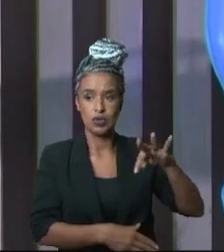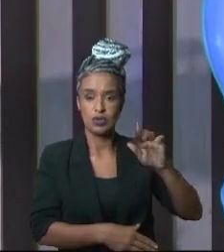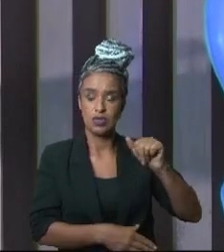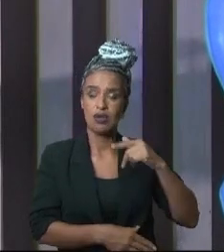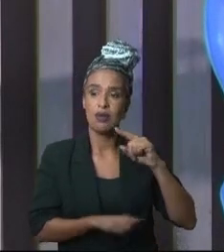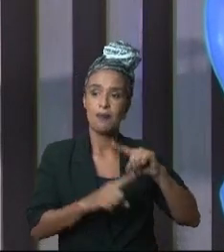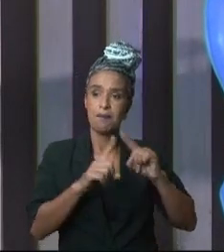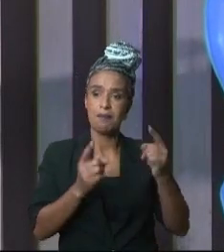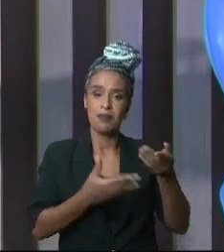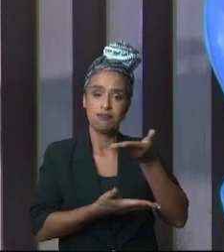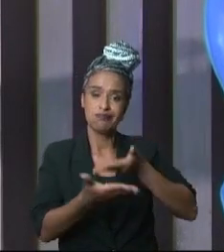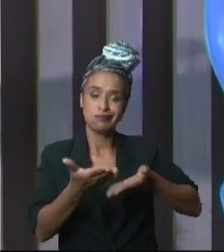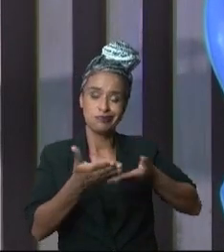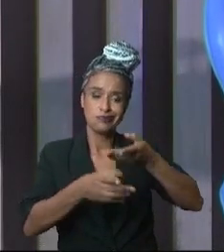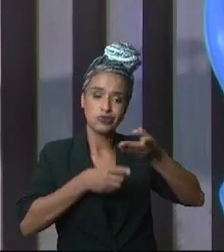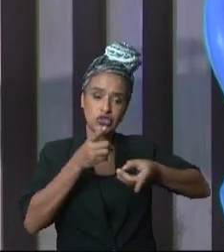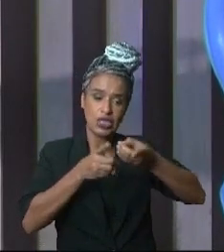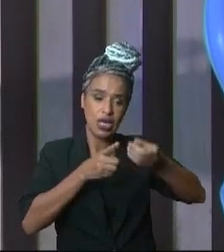podemos realmente